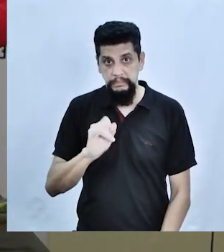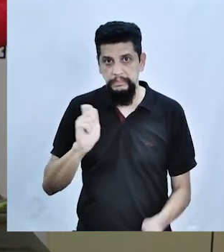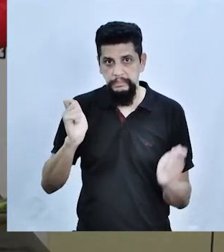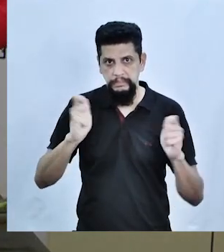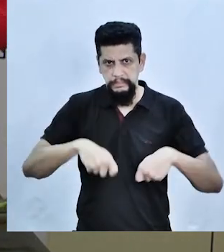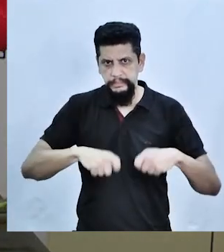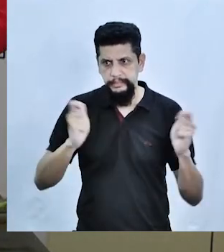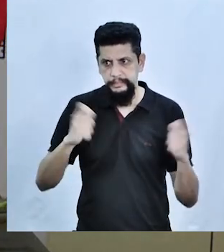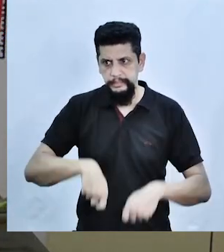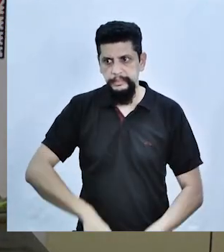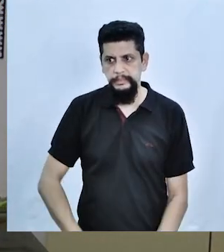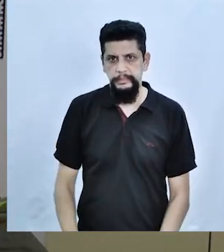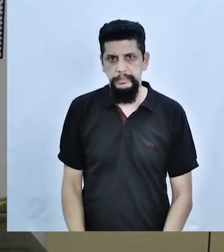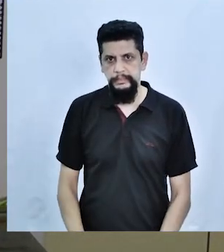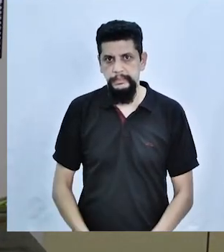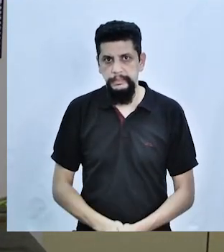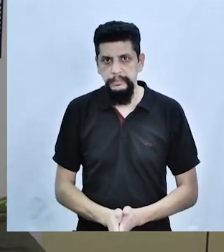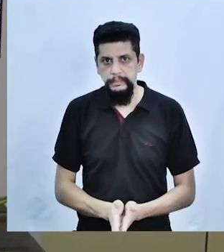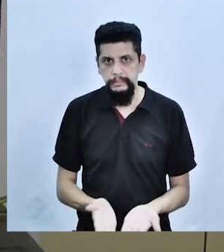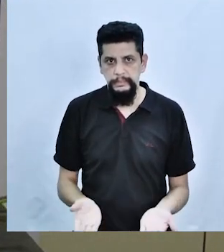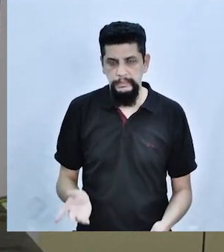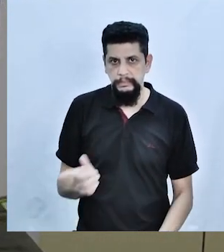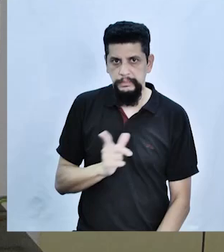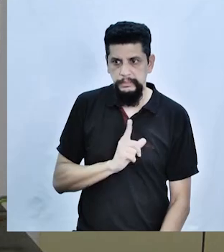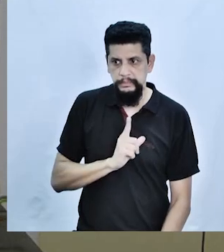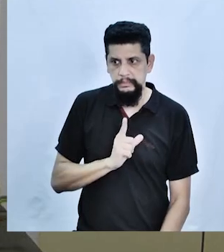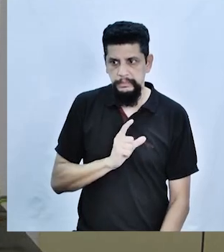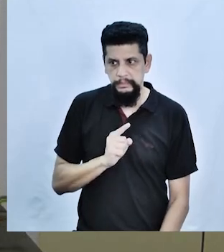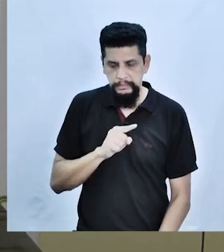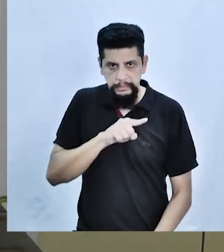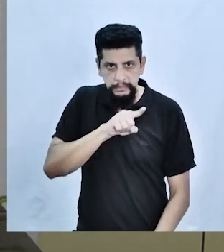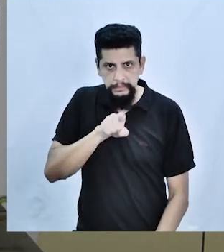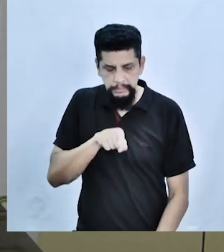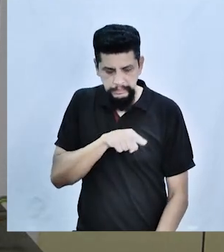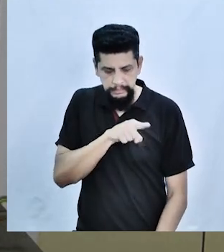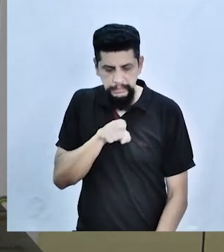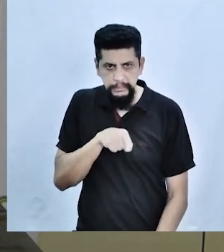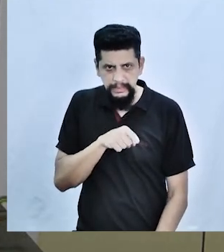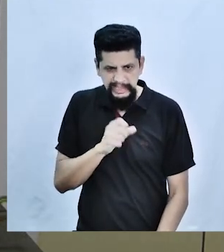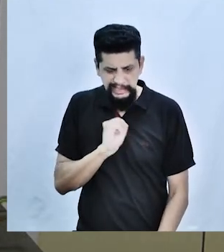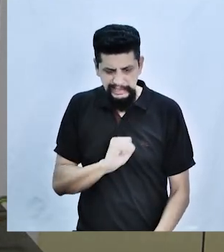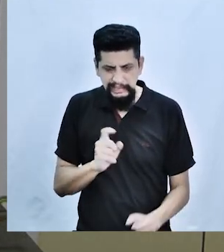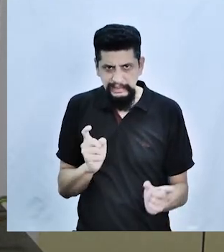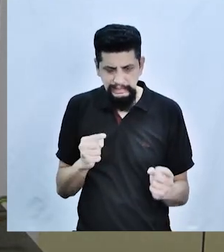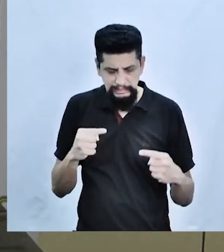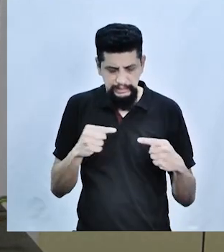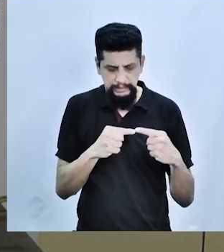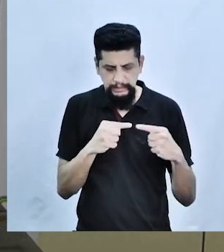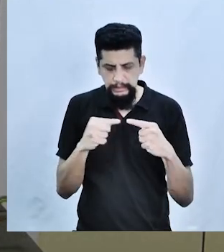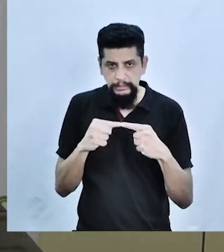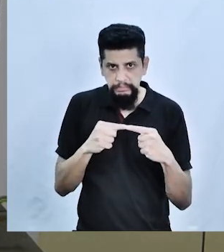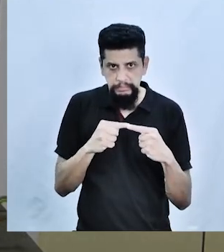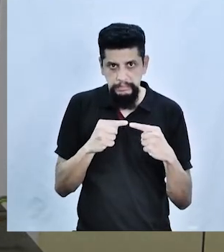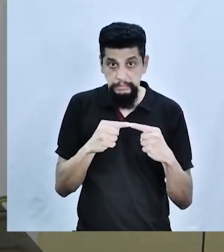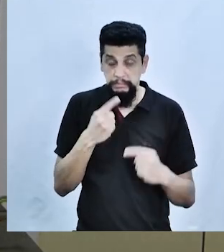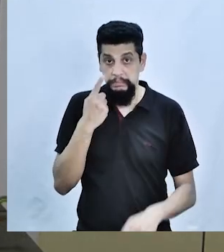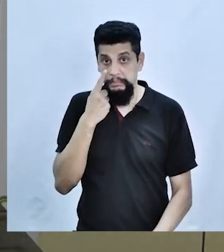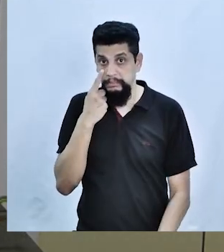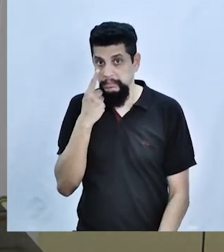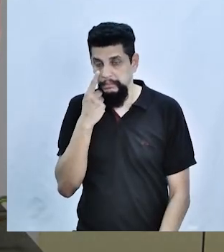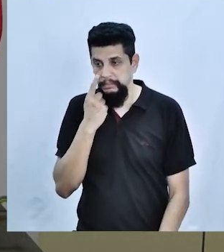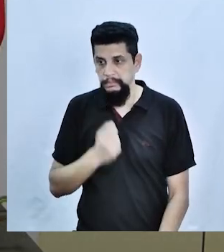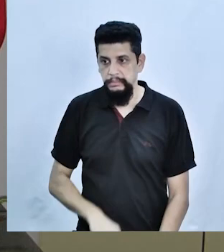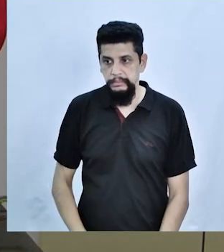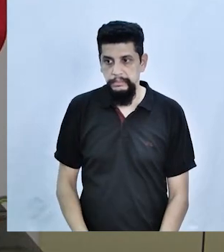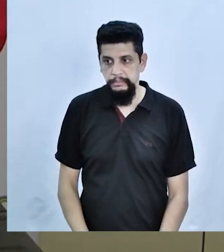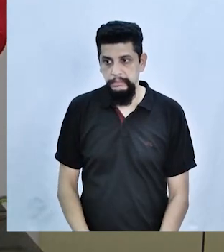aqui, ó. Isso, então essa aqui é um cantinho de cá. Aí ela tem essa bolinha, será que ela encaixa com algum daqui? Olha, então, vamos abrir